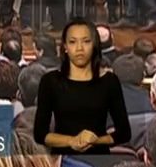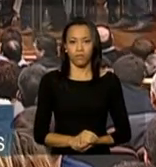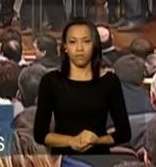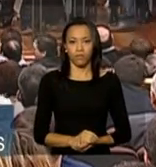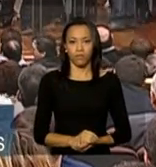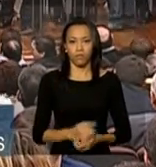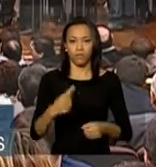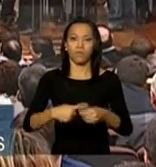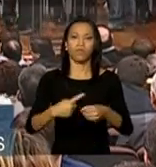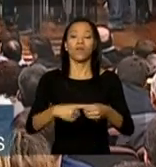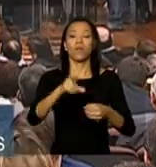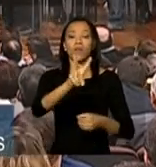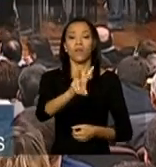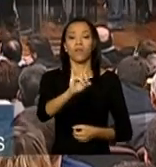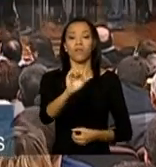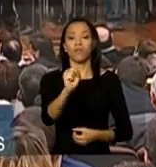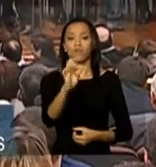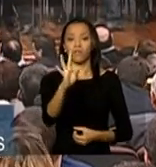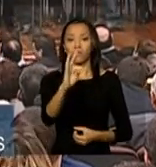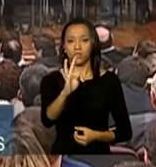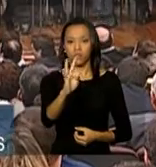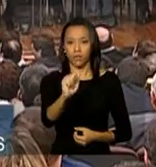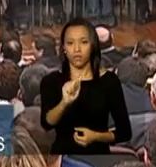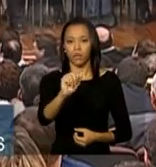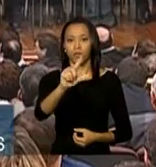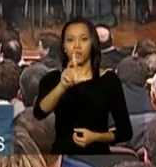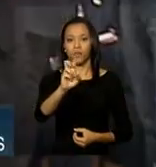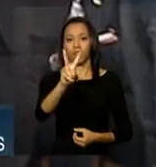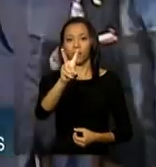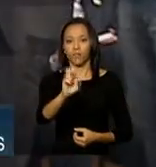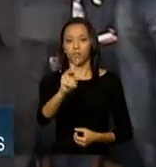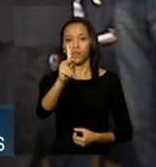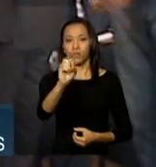E Vista Alegre do Prata, Ricardo Bidese.